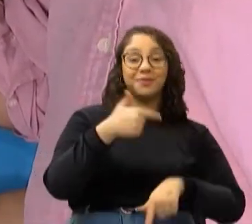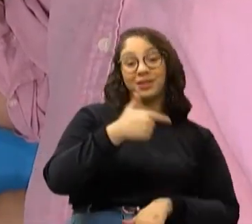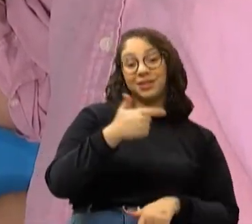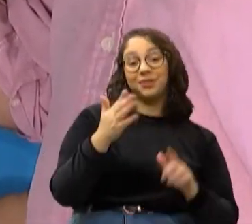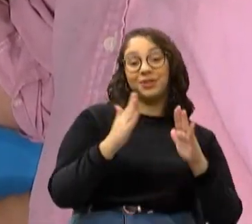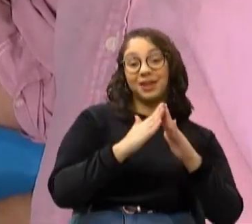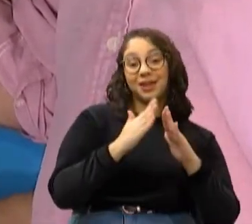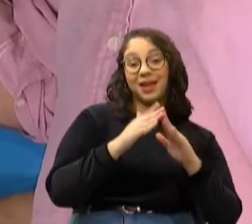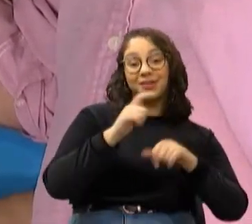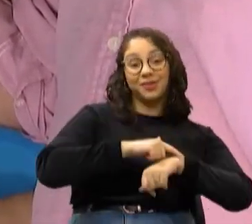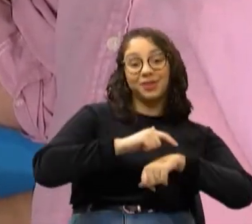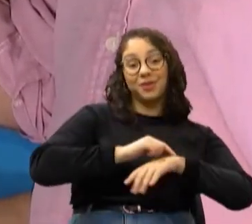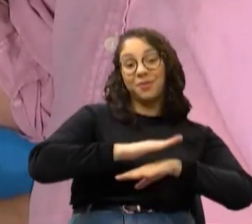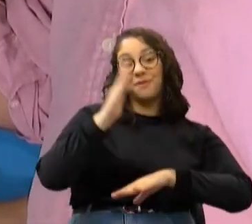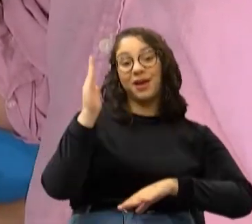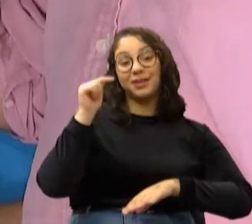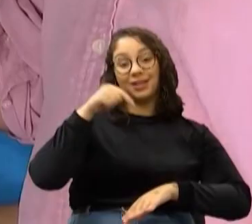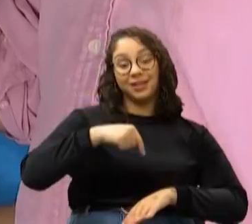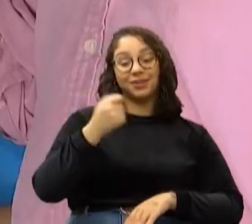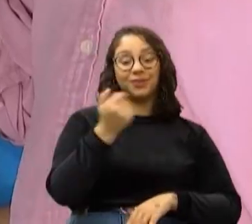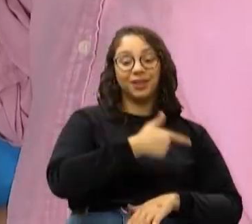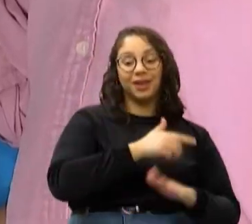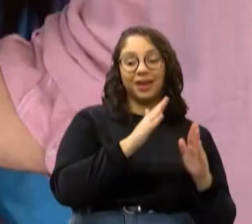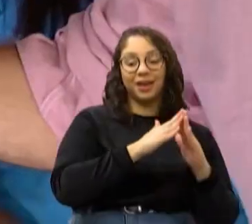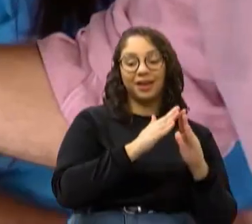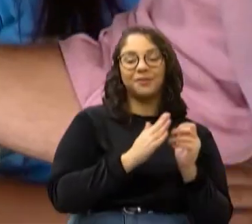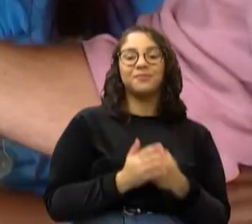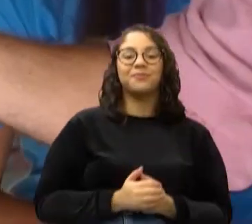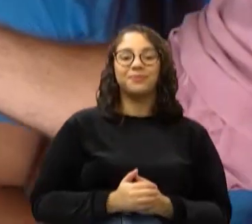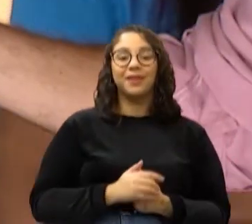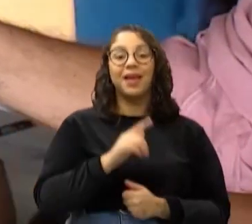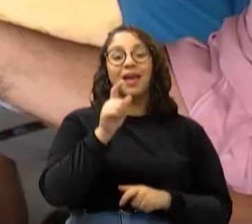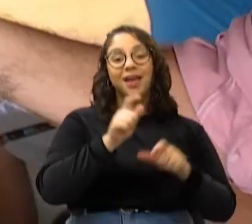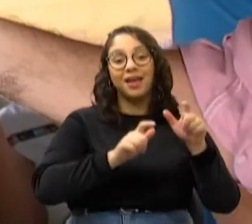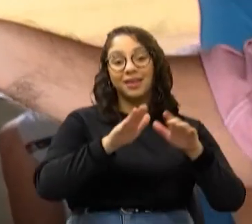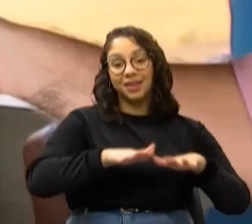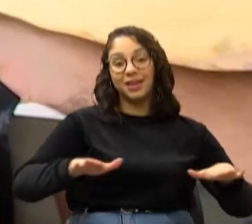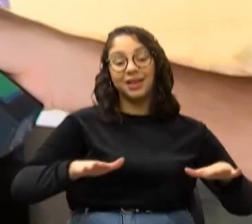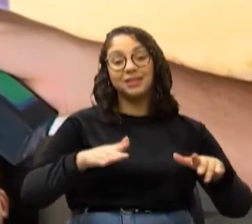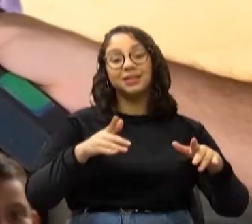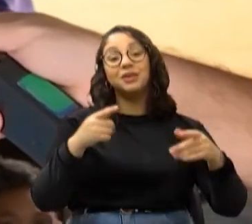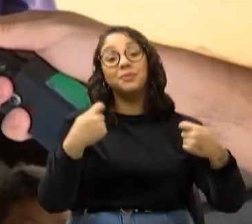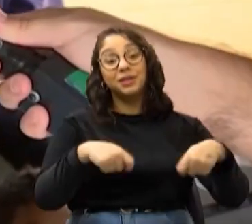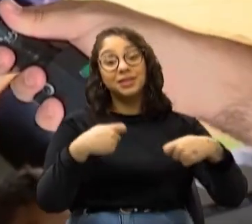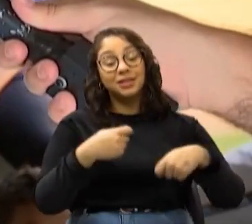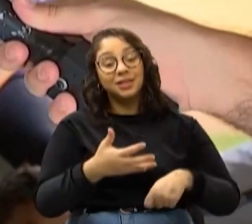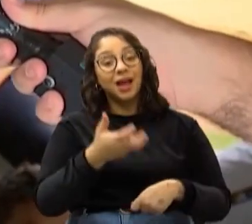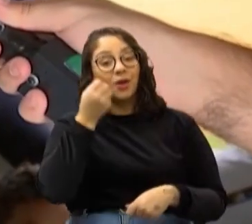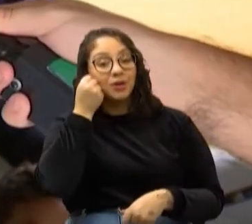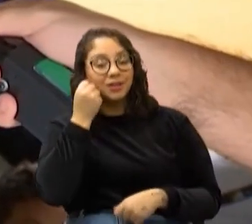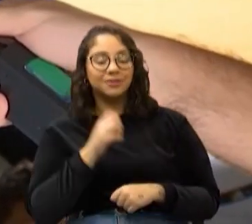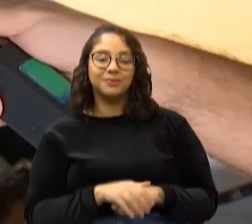o CEPROM é minha segunda casa, eu passo mais tempo aqui do que na minha própria casa. O CEPROM ajuda a acolher as crianças necessitadas,